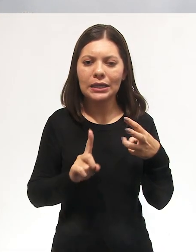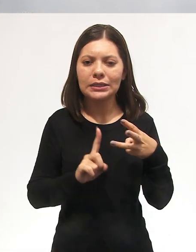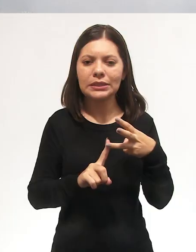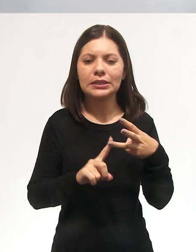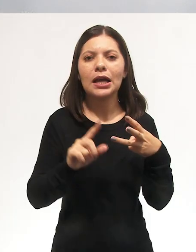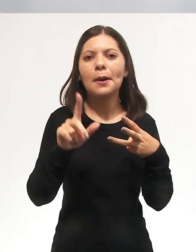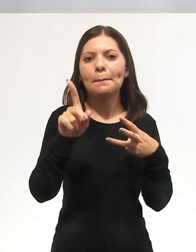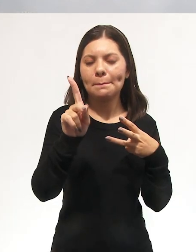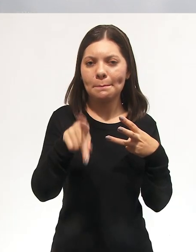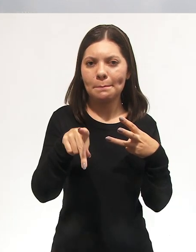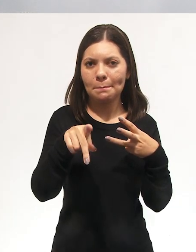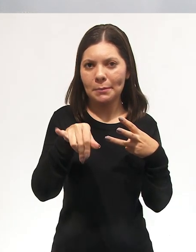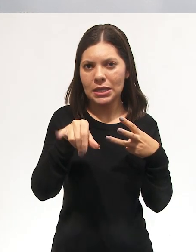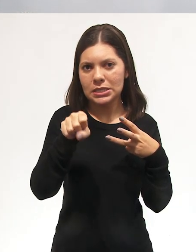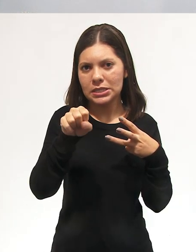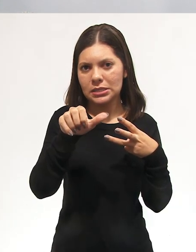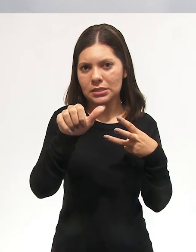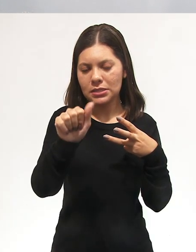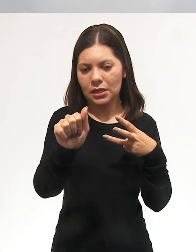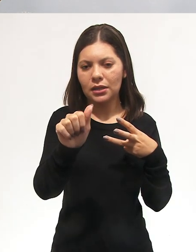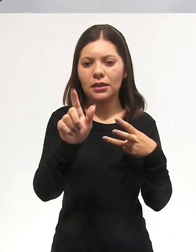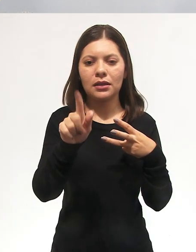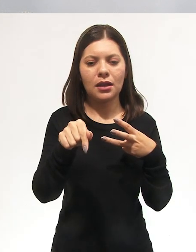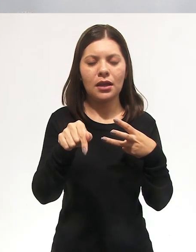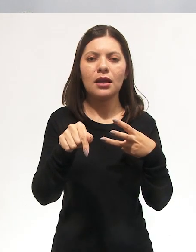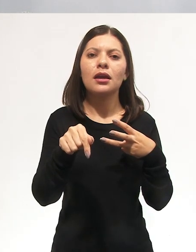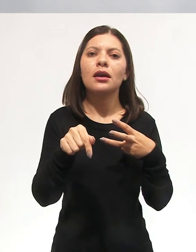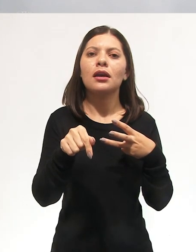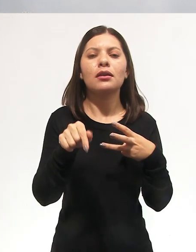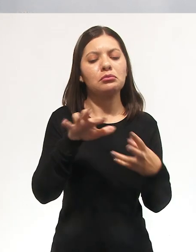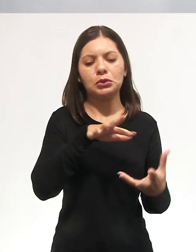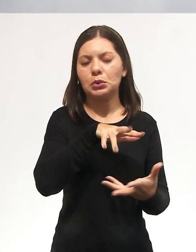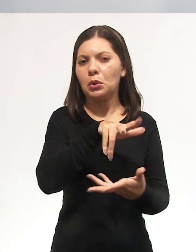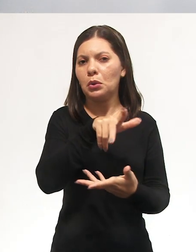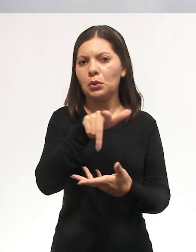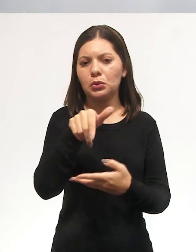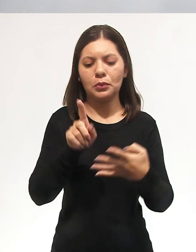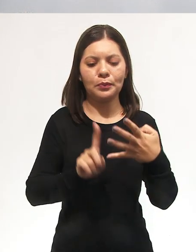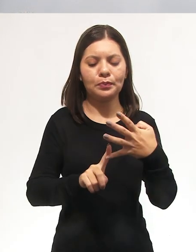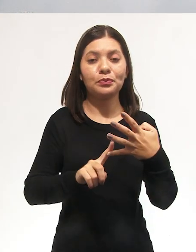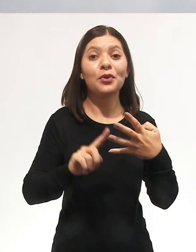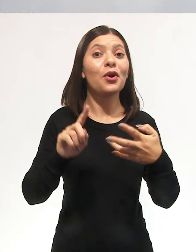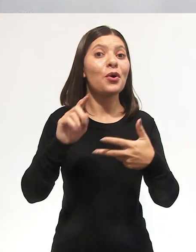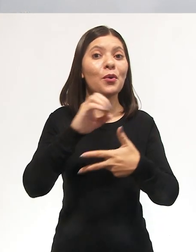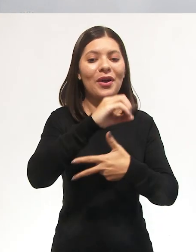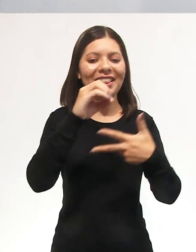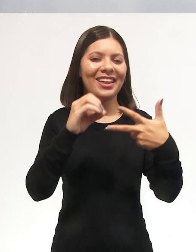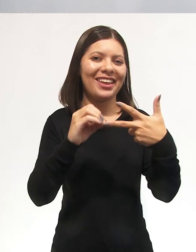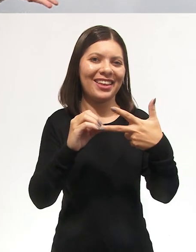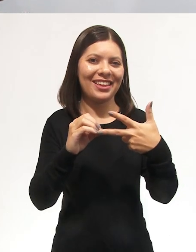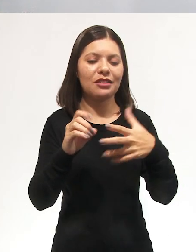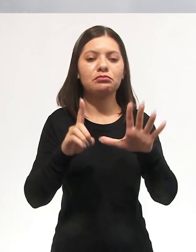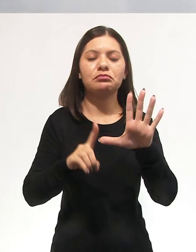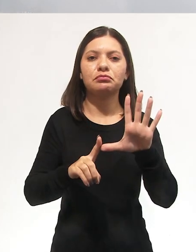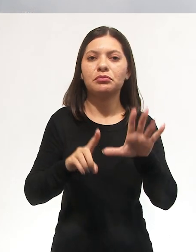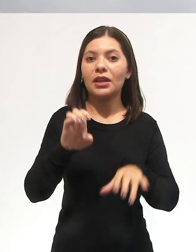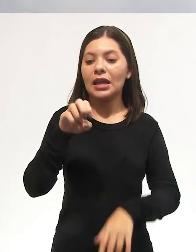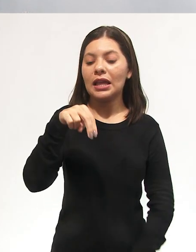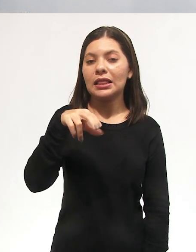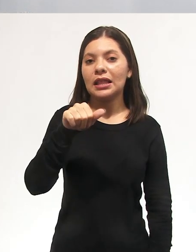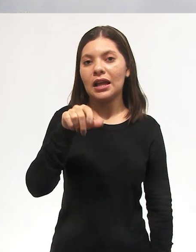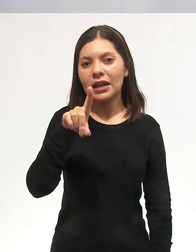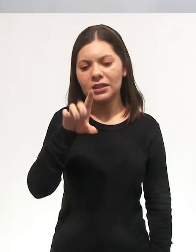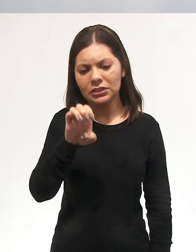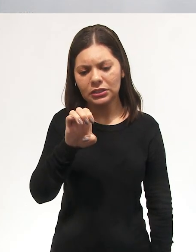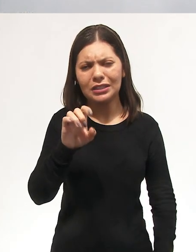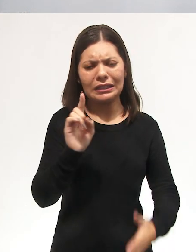o PISA, que é uma avaliação institucional, internacional, o Enem, o ENAD, todos